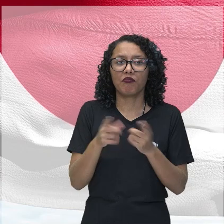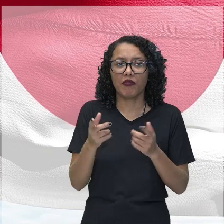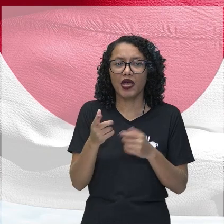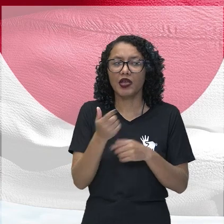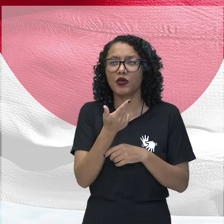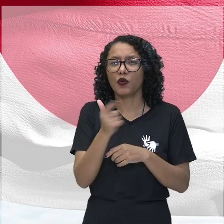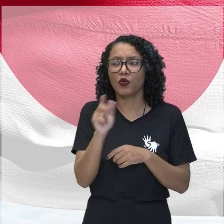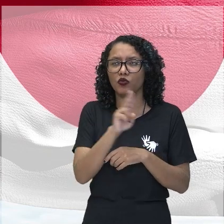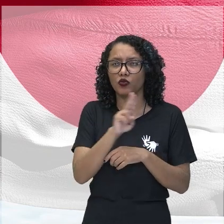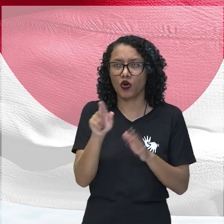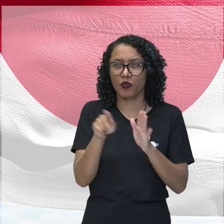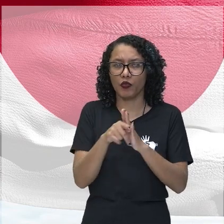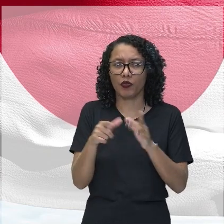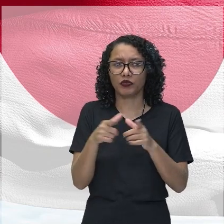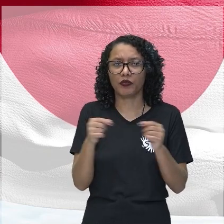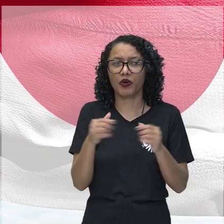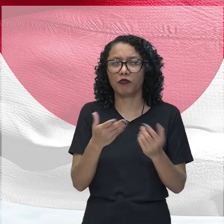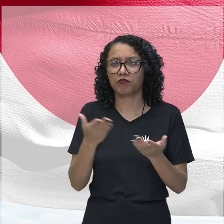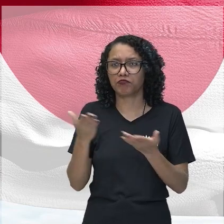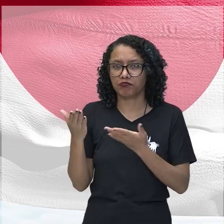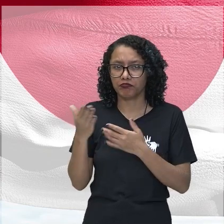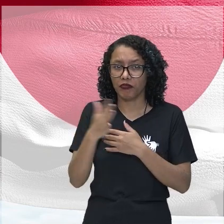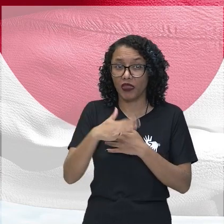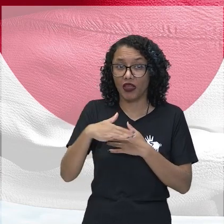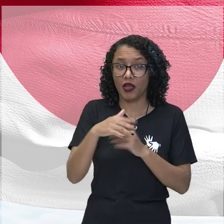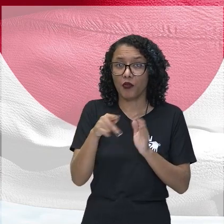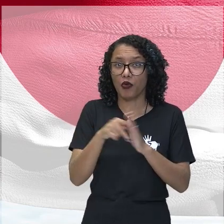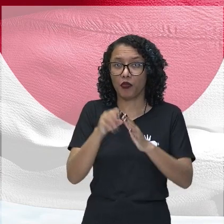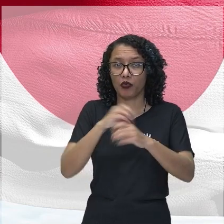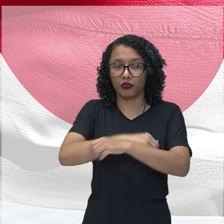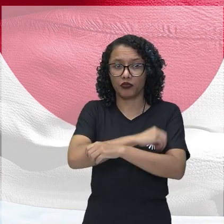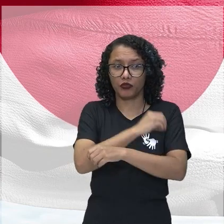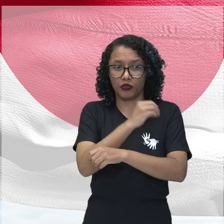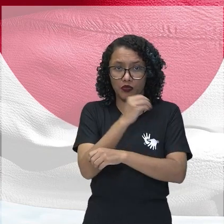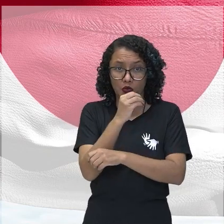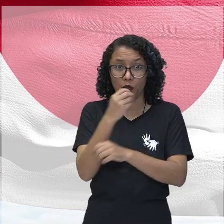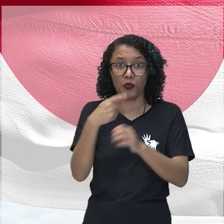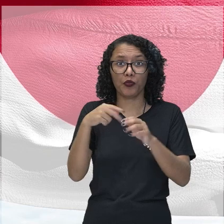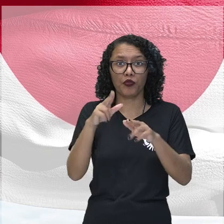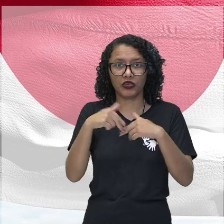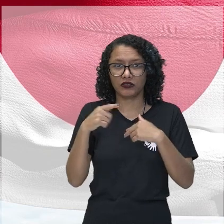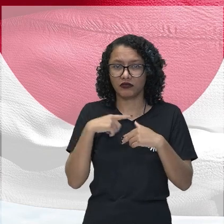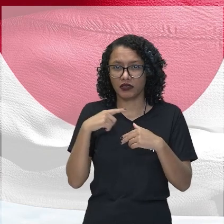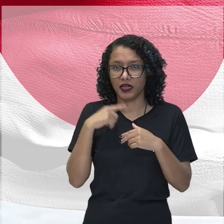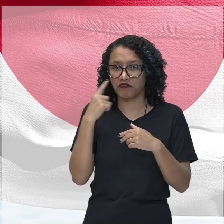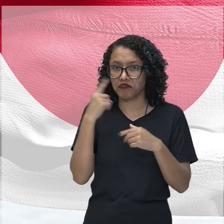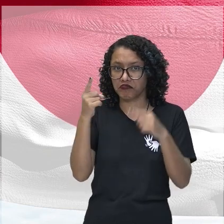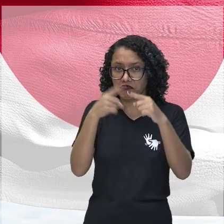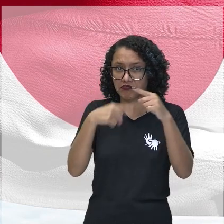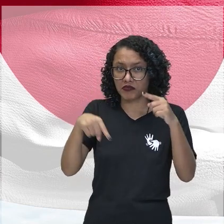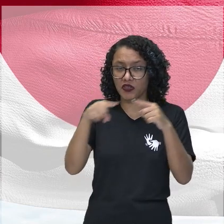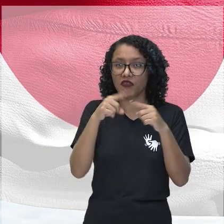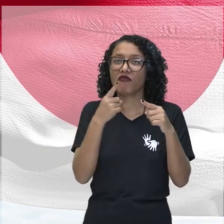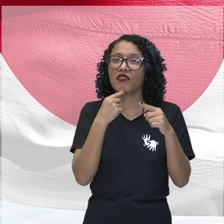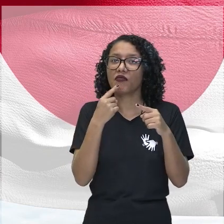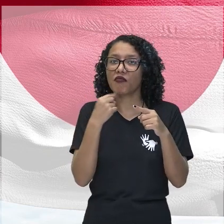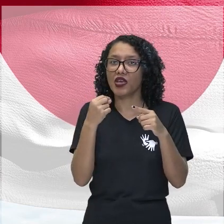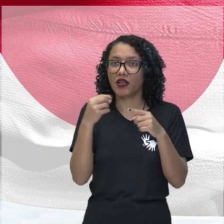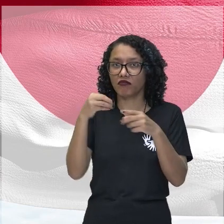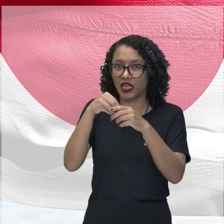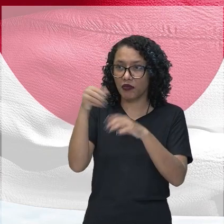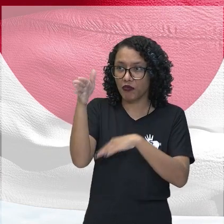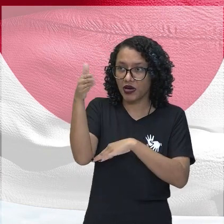que acaba marcando, tendo esse símbolo, aí desse círculo vermelho na bandeira do Japão.